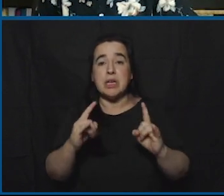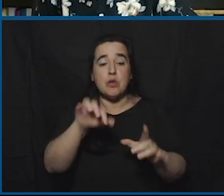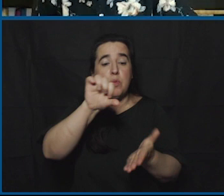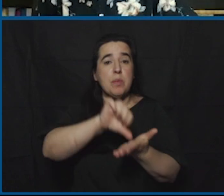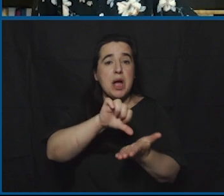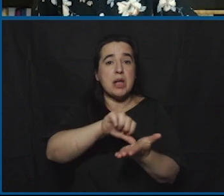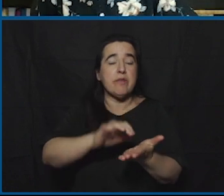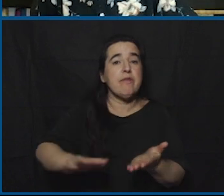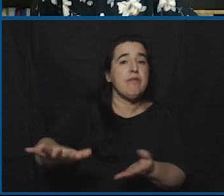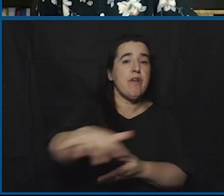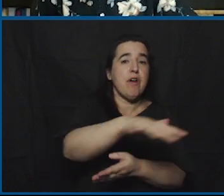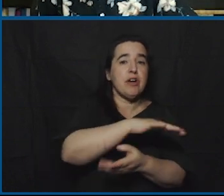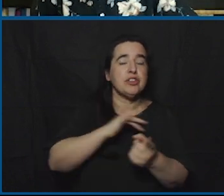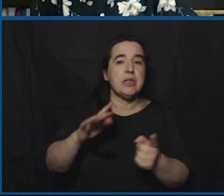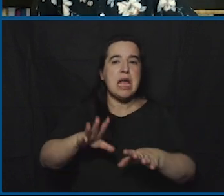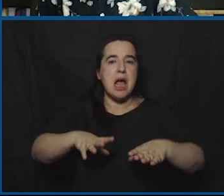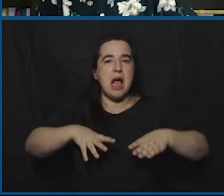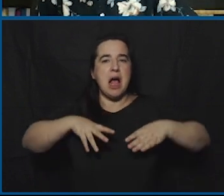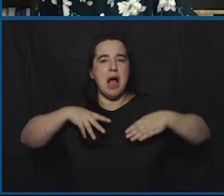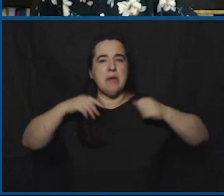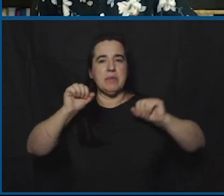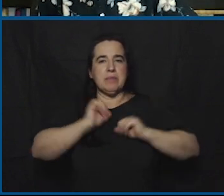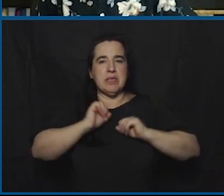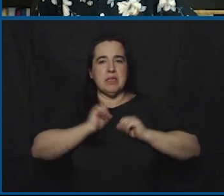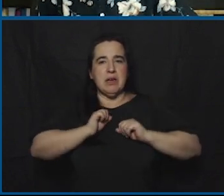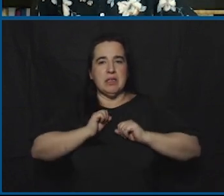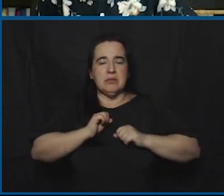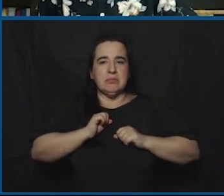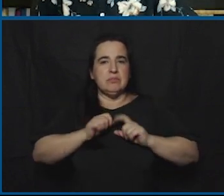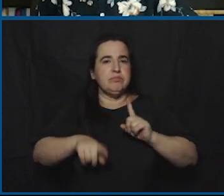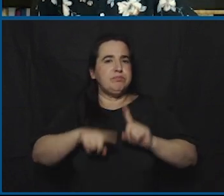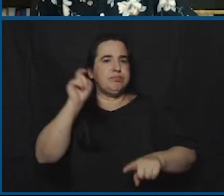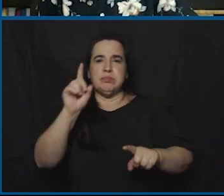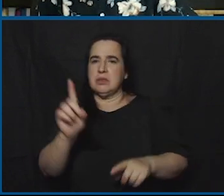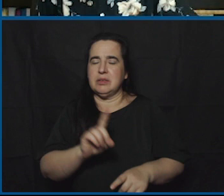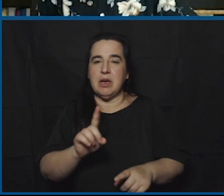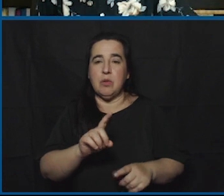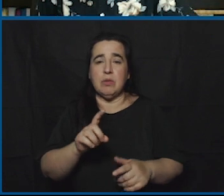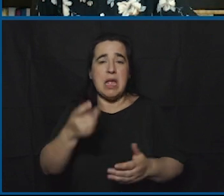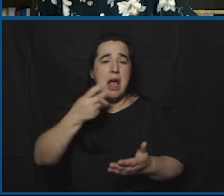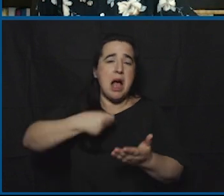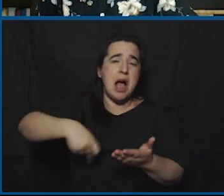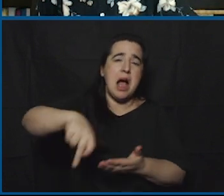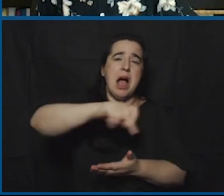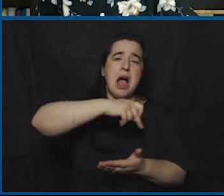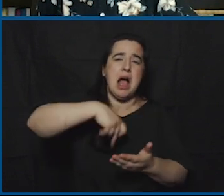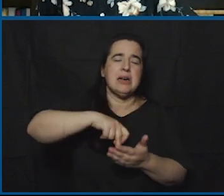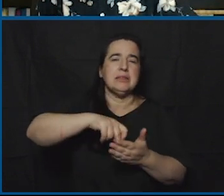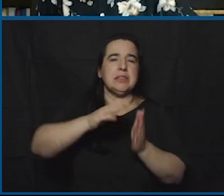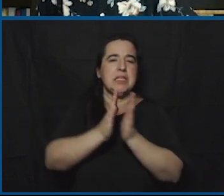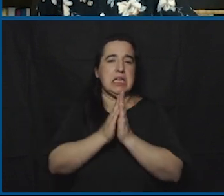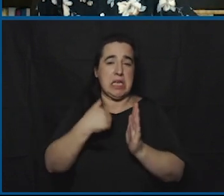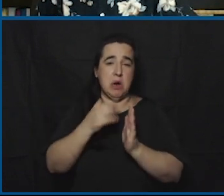vós, e a minha alma de vós não se enfadará. E andarei no meio de vós, e eu vos serei